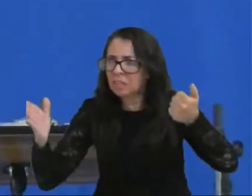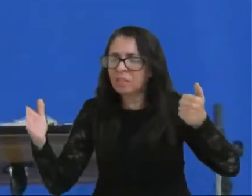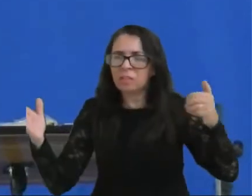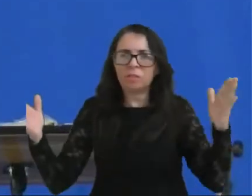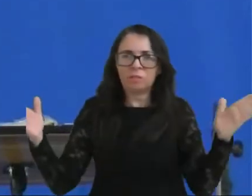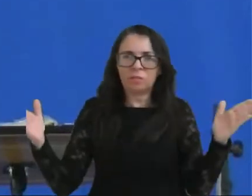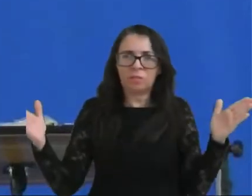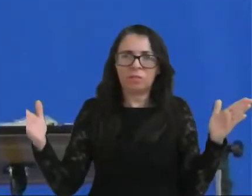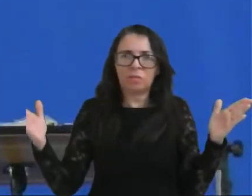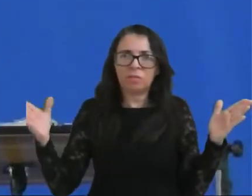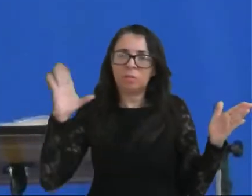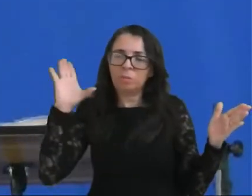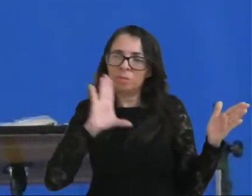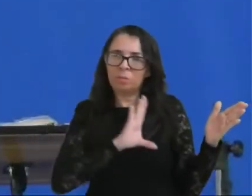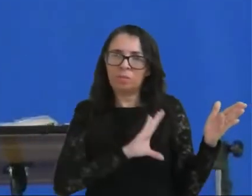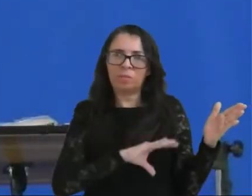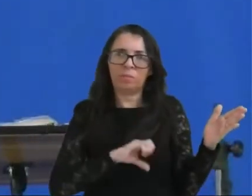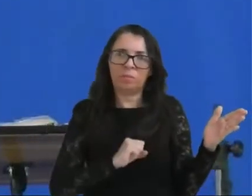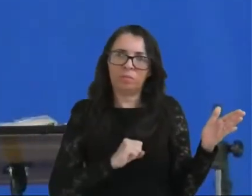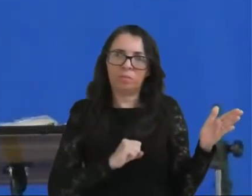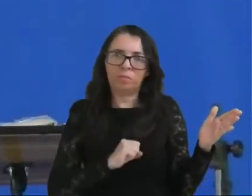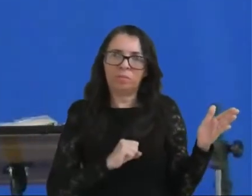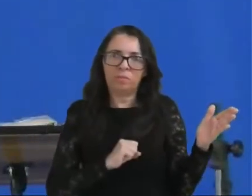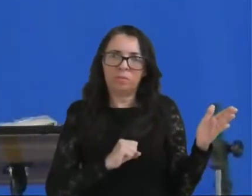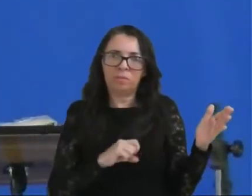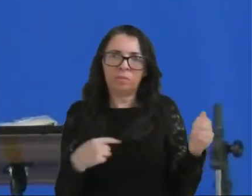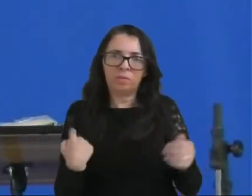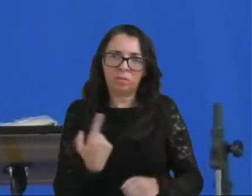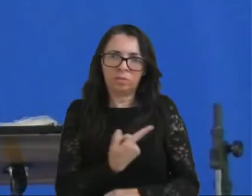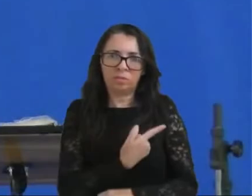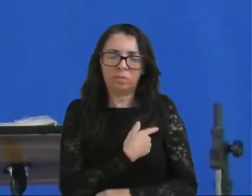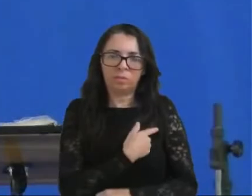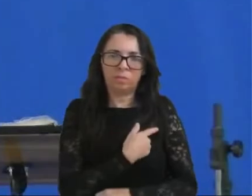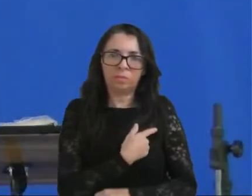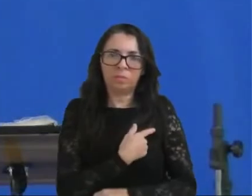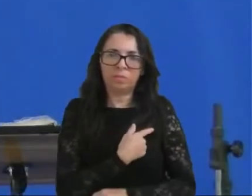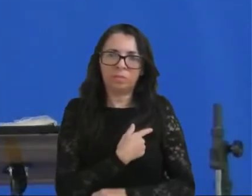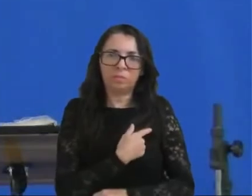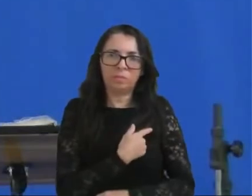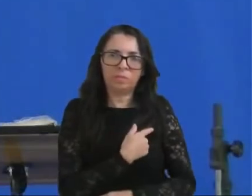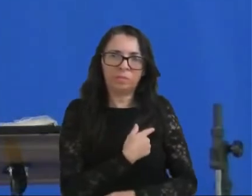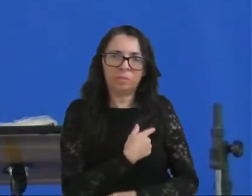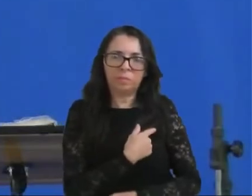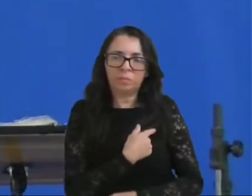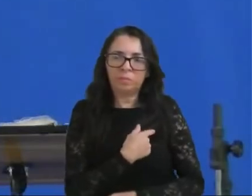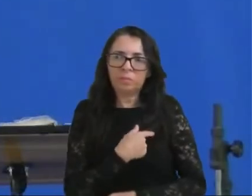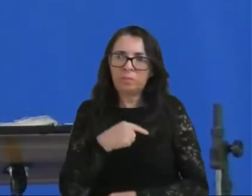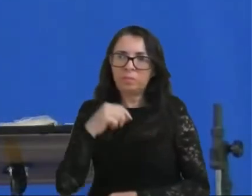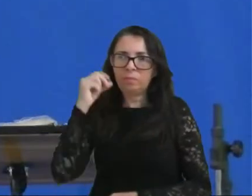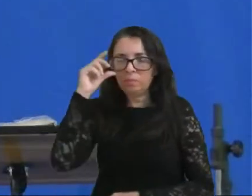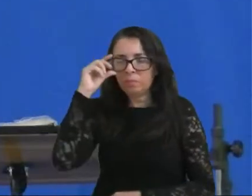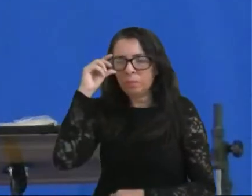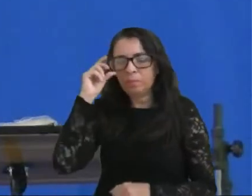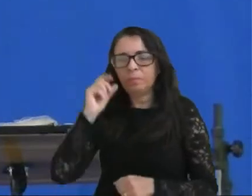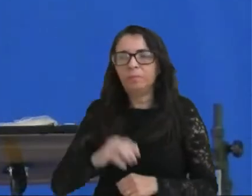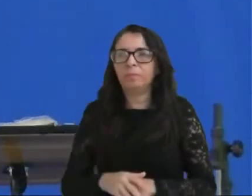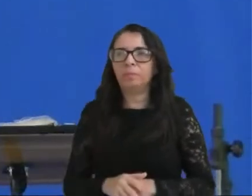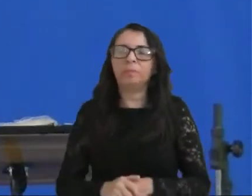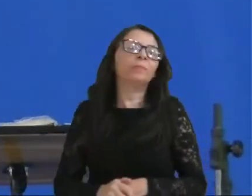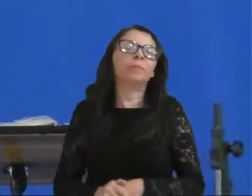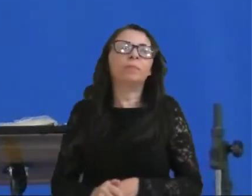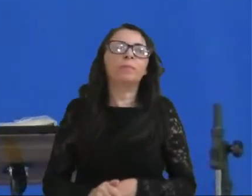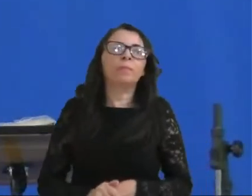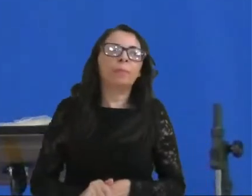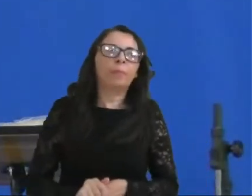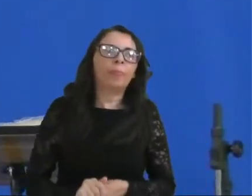Concluindo, no meio da igreja há sempre pessoas remanescentes e fiéis.